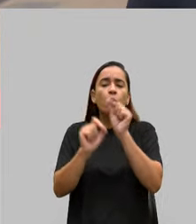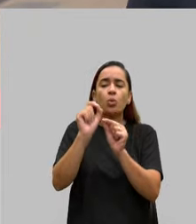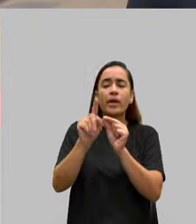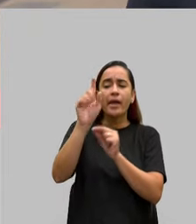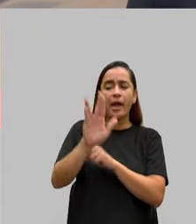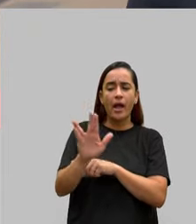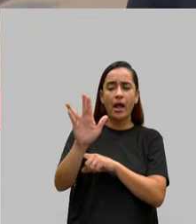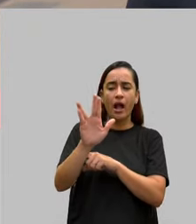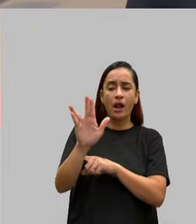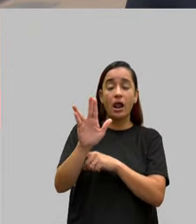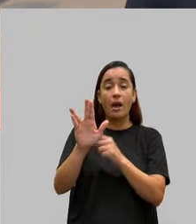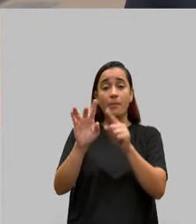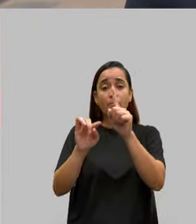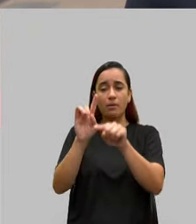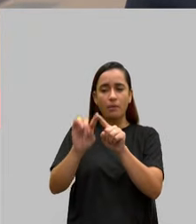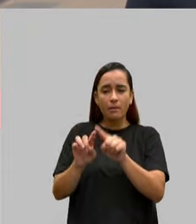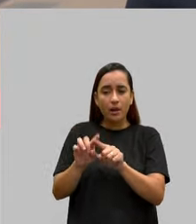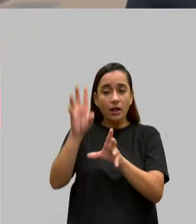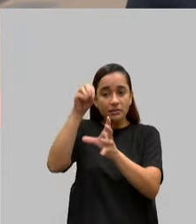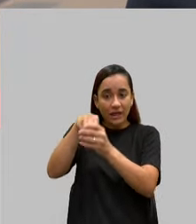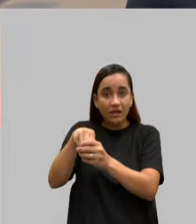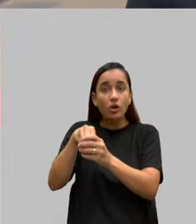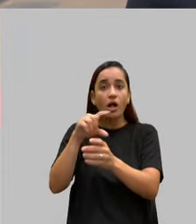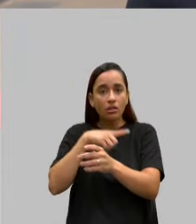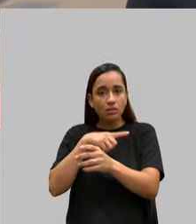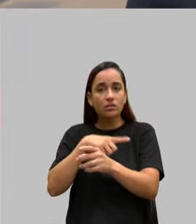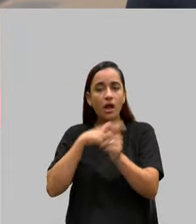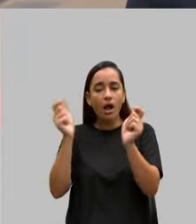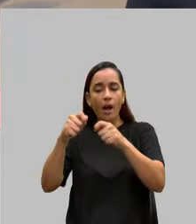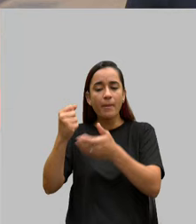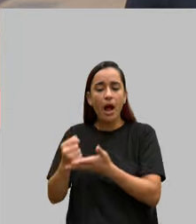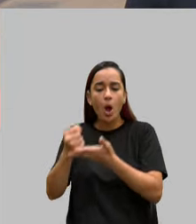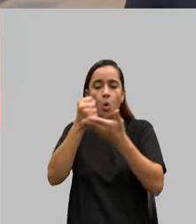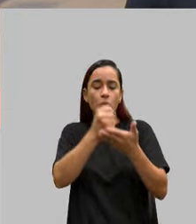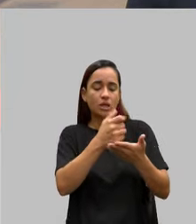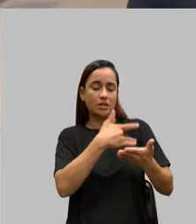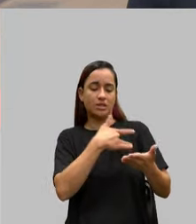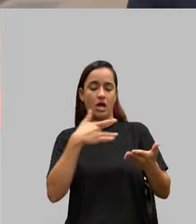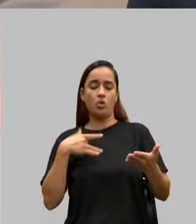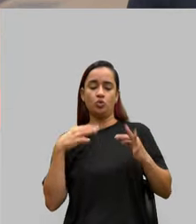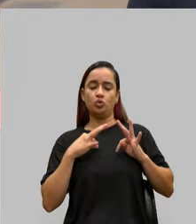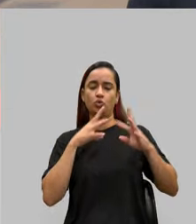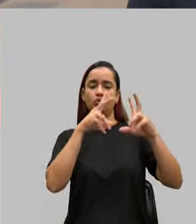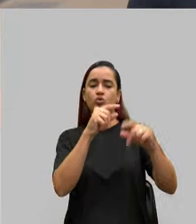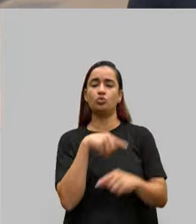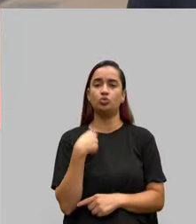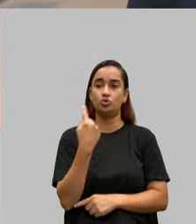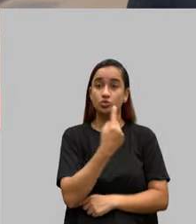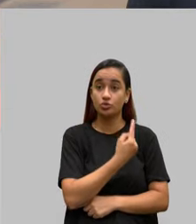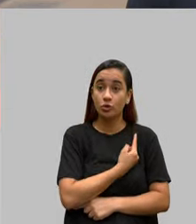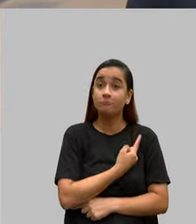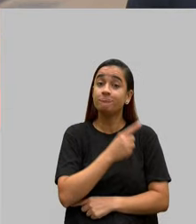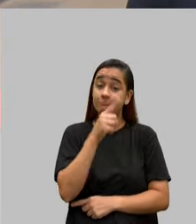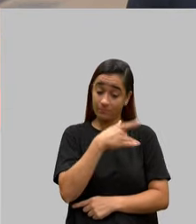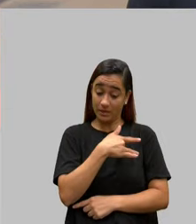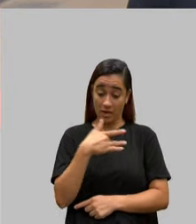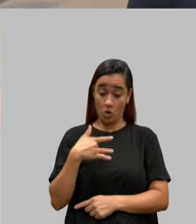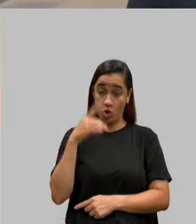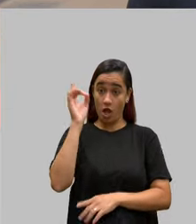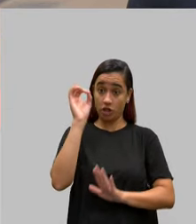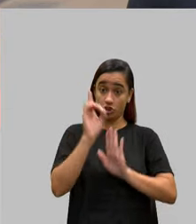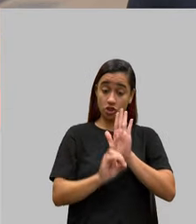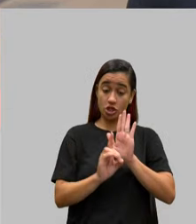na cannabis podem fazer por nós né pela saúde que é um direito humano é um direito do